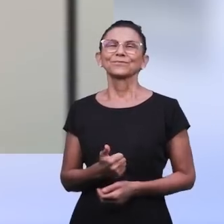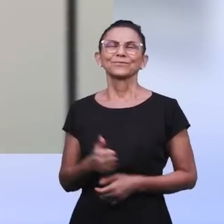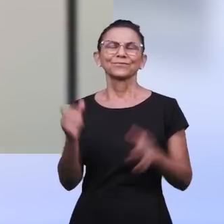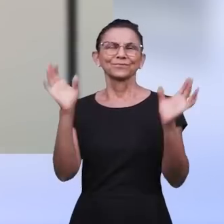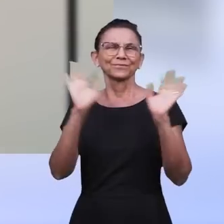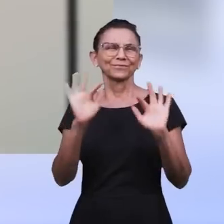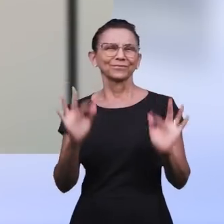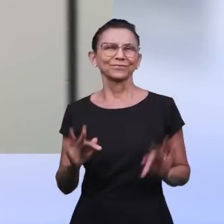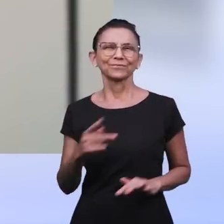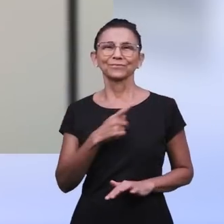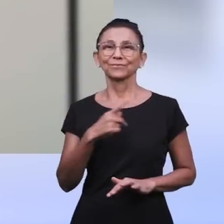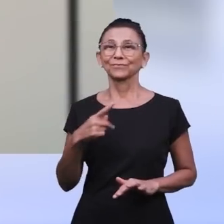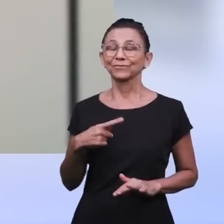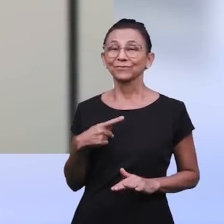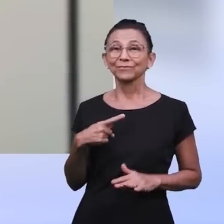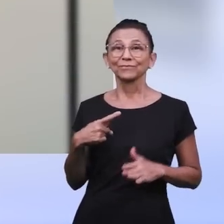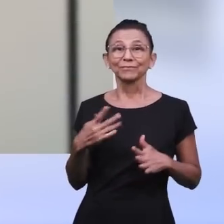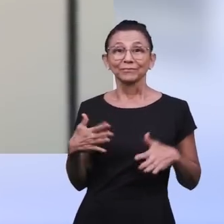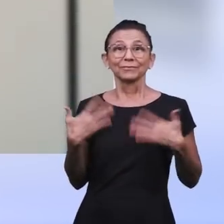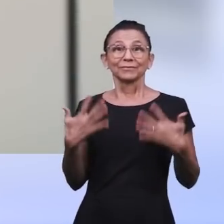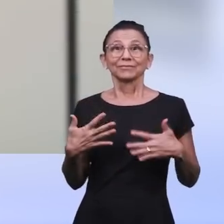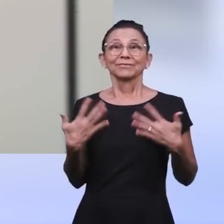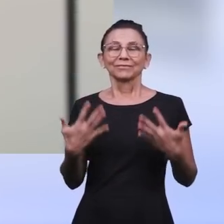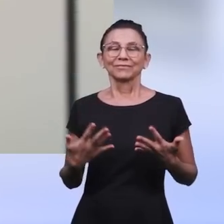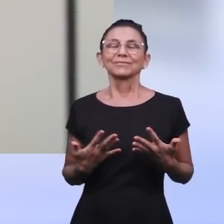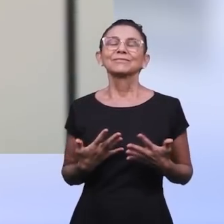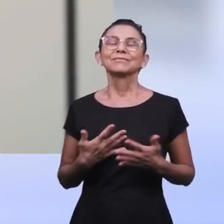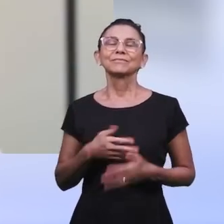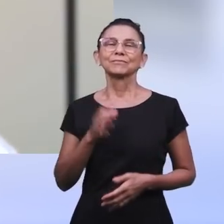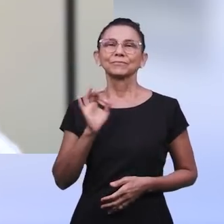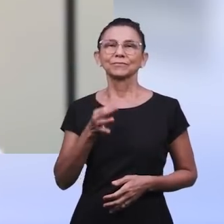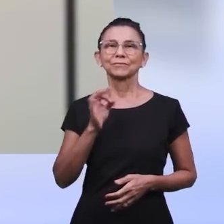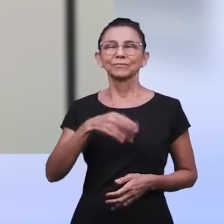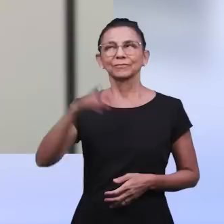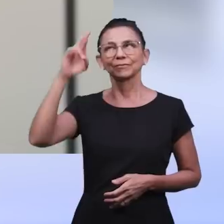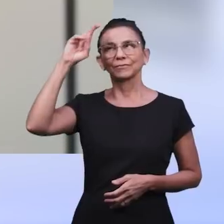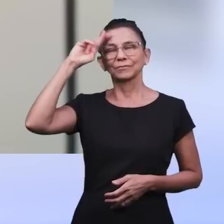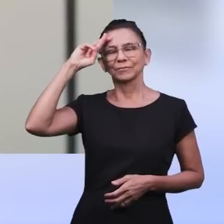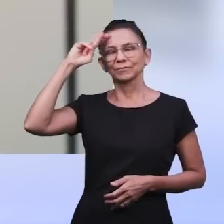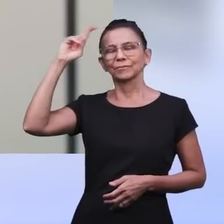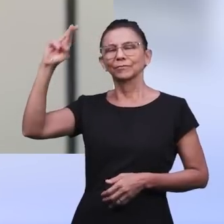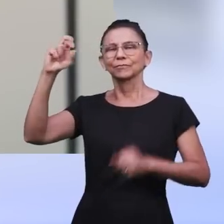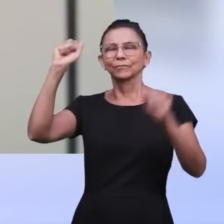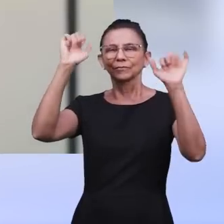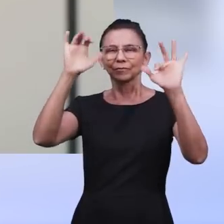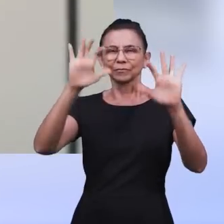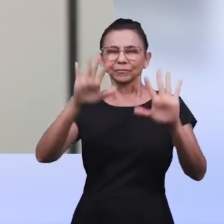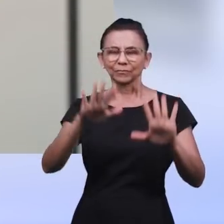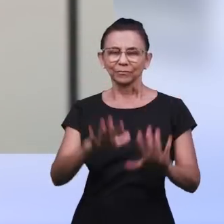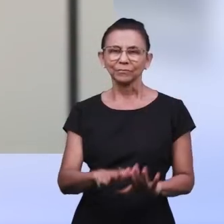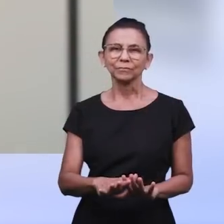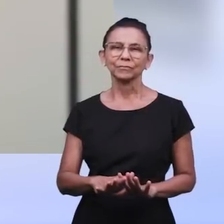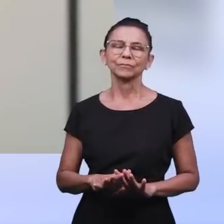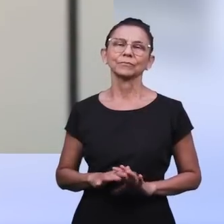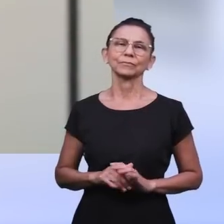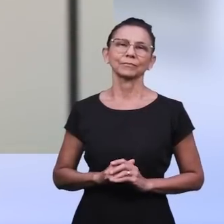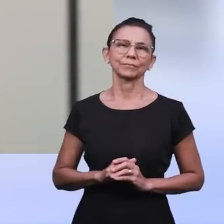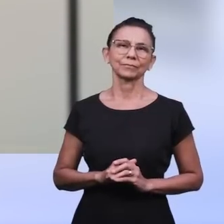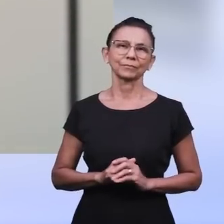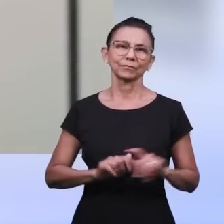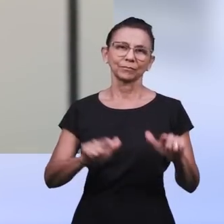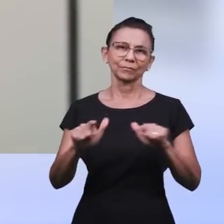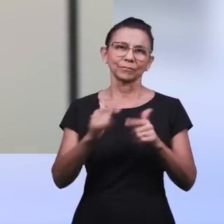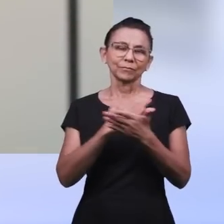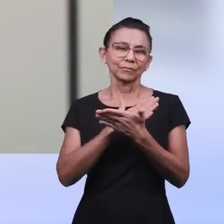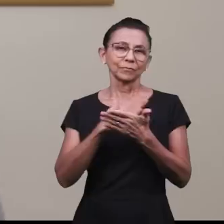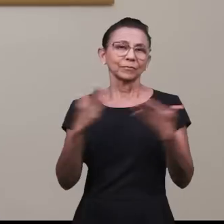radiantes com isso, e eu tenho certeza que o Senhor vai honrar aquilo que foi iniciado hoje, para a glória e honra